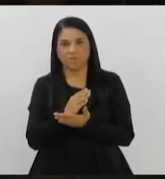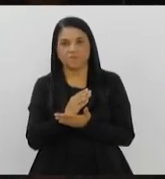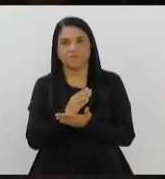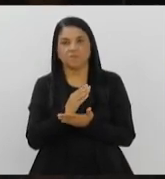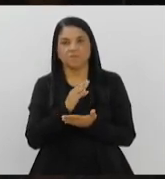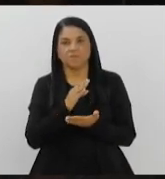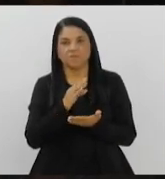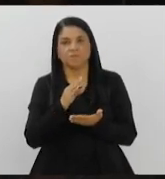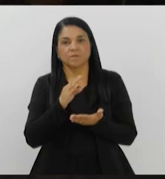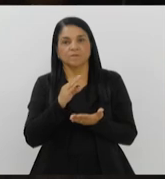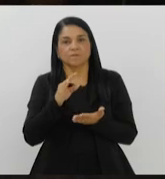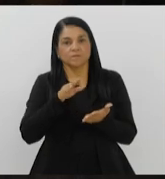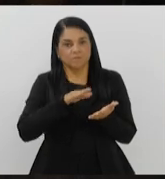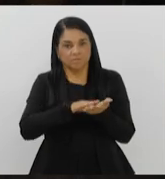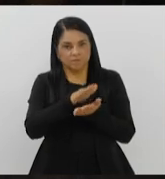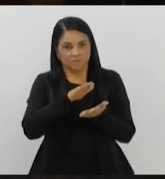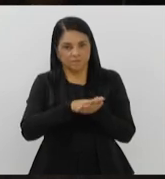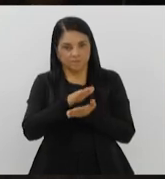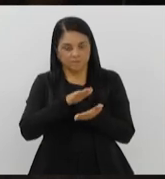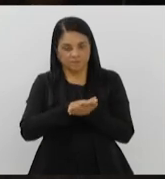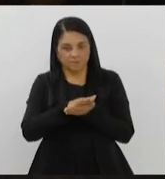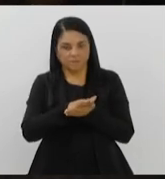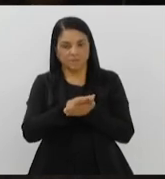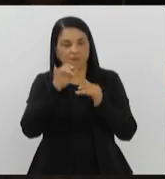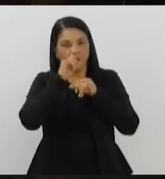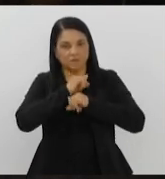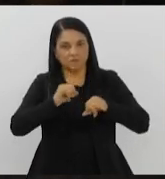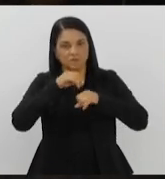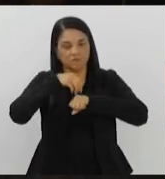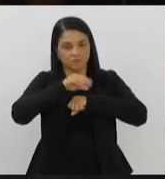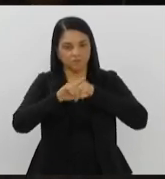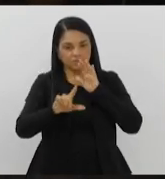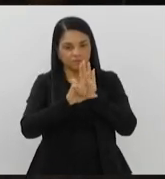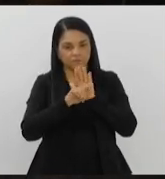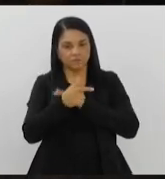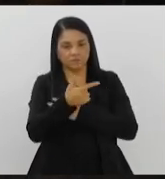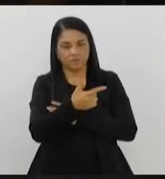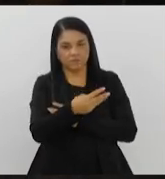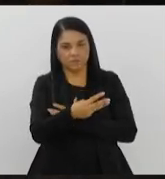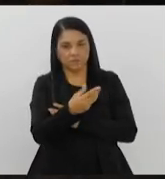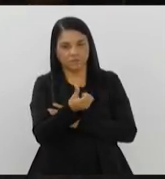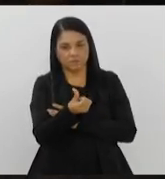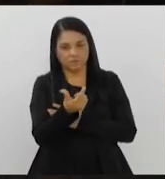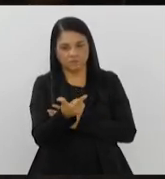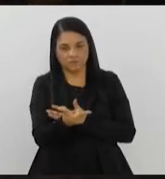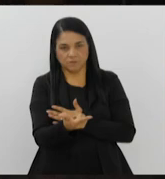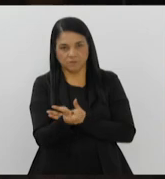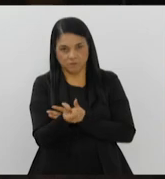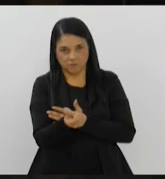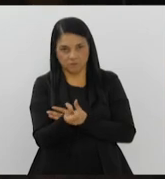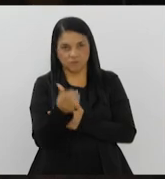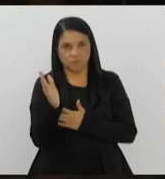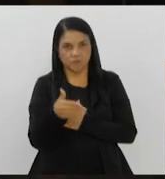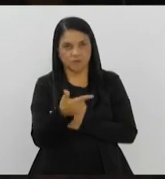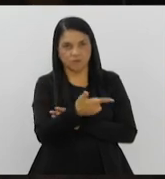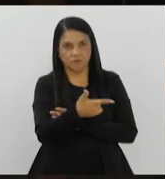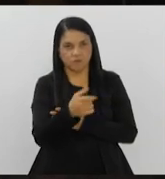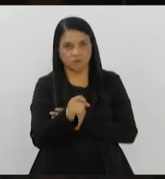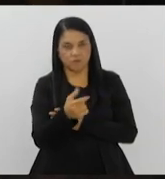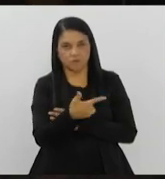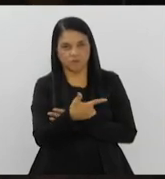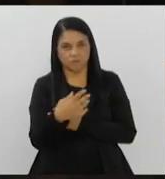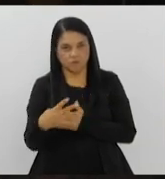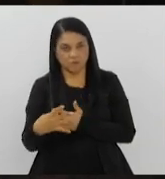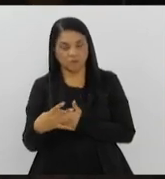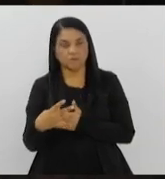a publicação. Anuncio, indicação legislativa número 326 de 2024,